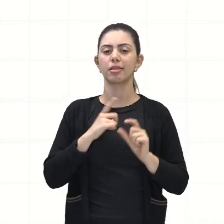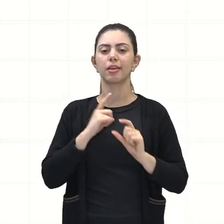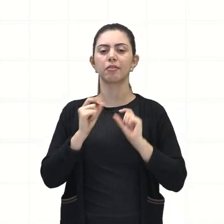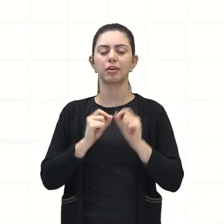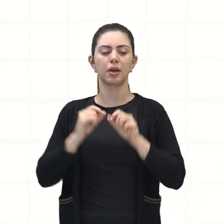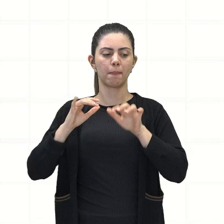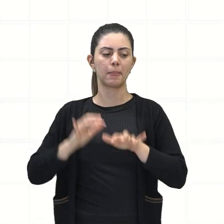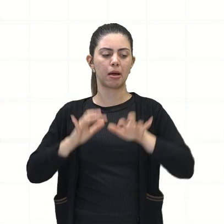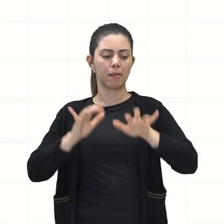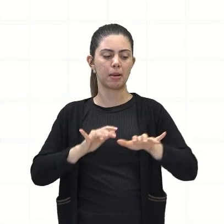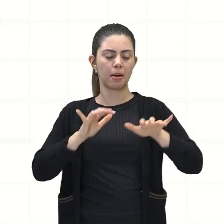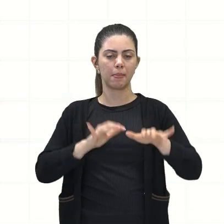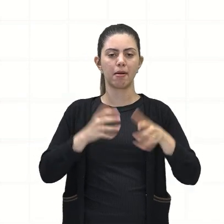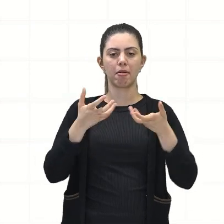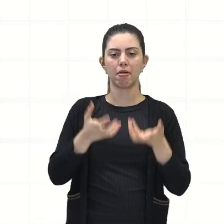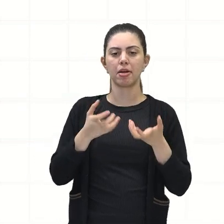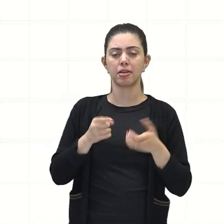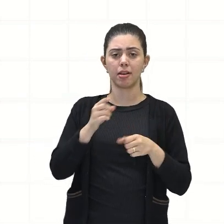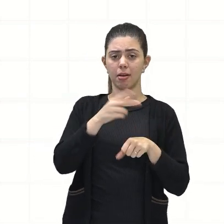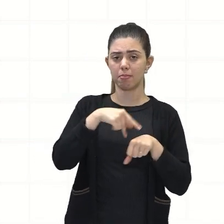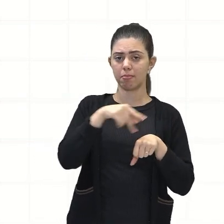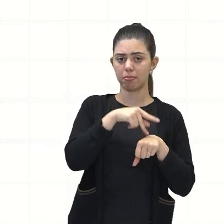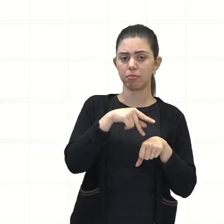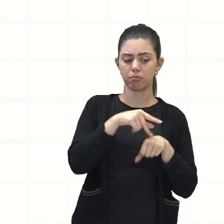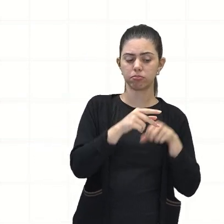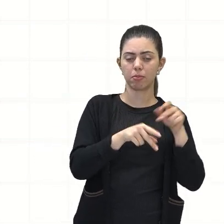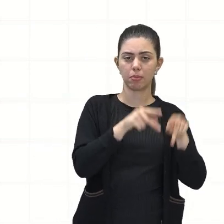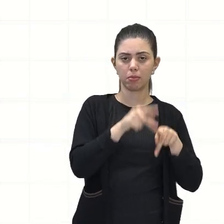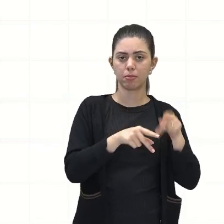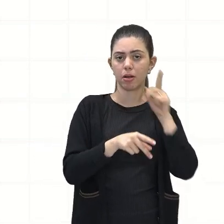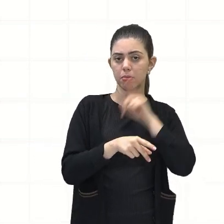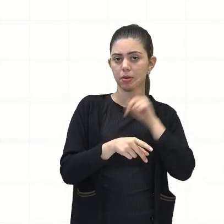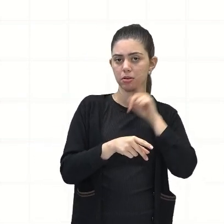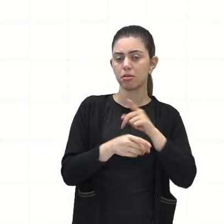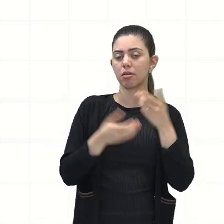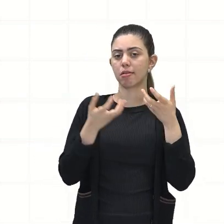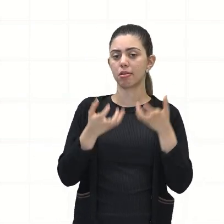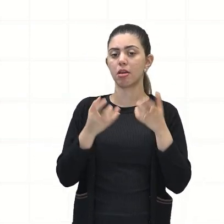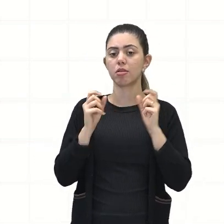oeste, na qual o povo americano, né, irá